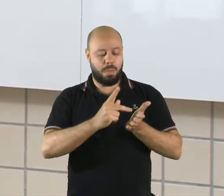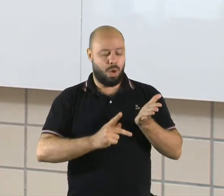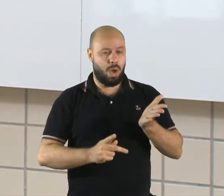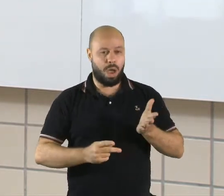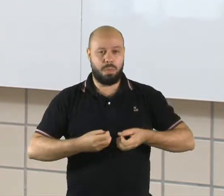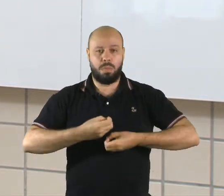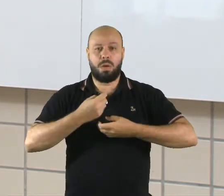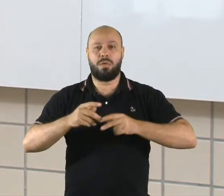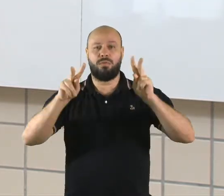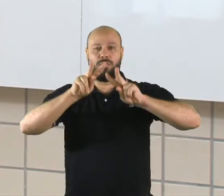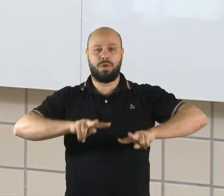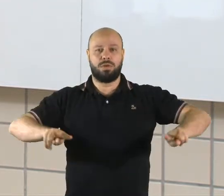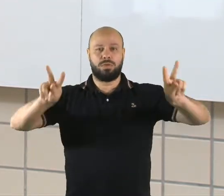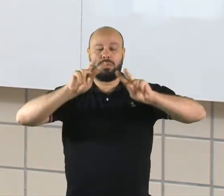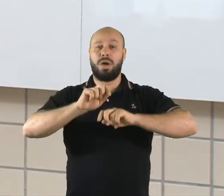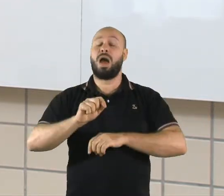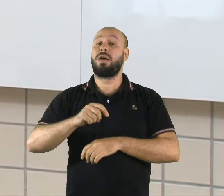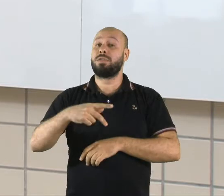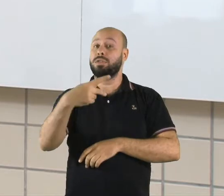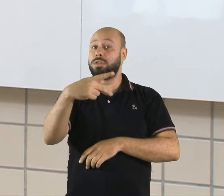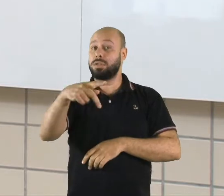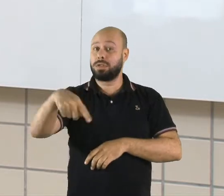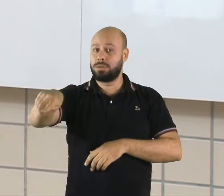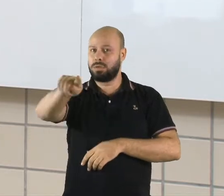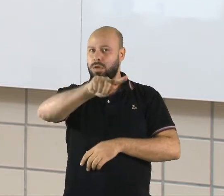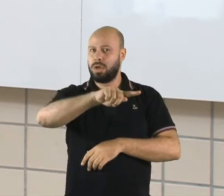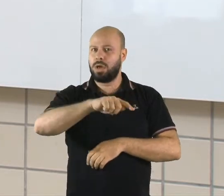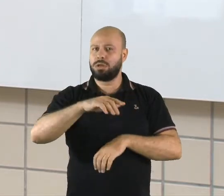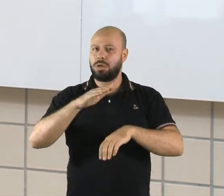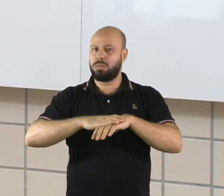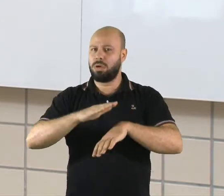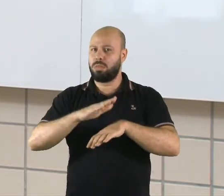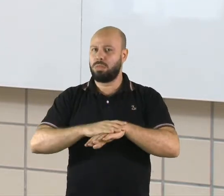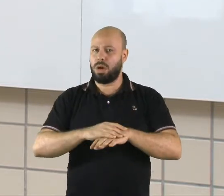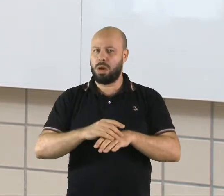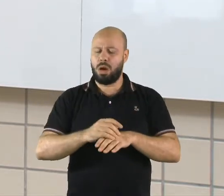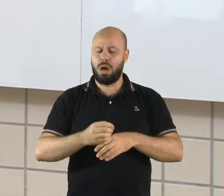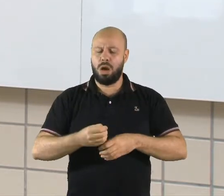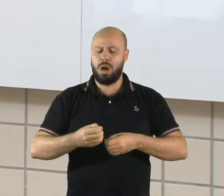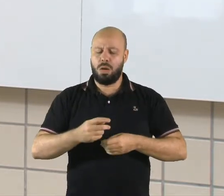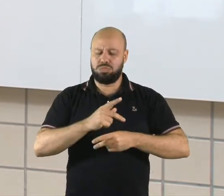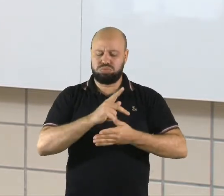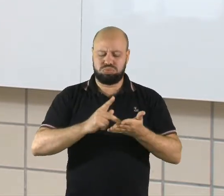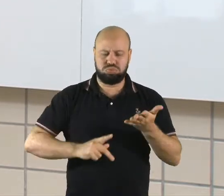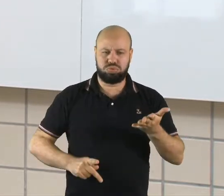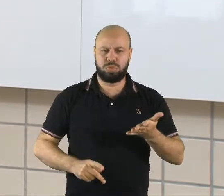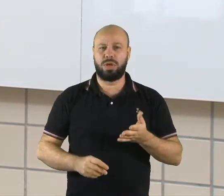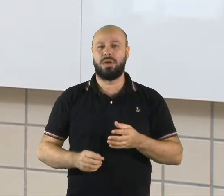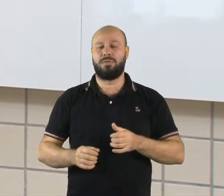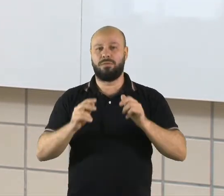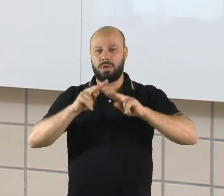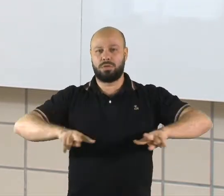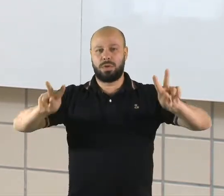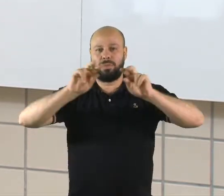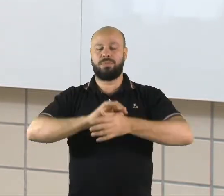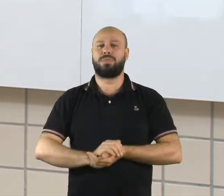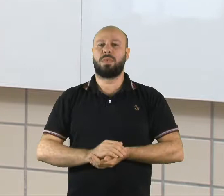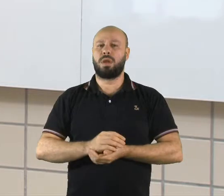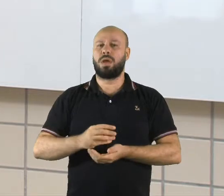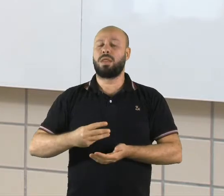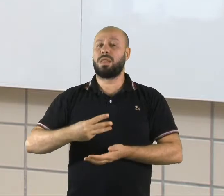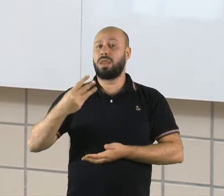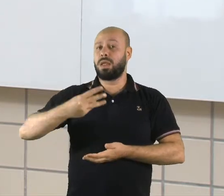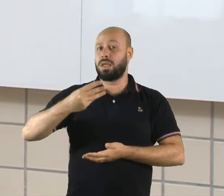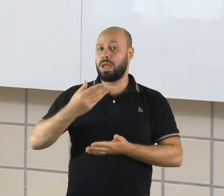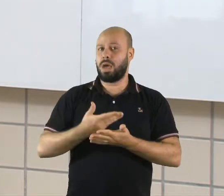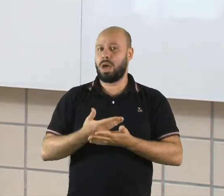vocês produziram o seu próprio poema visual. Na terceira aula, nós começamos a estudar sobre